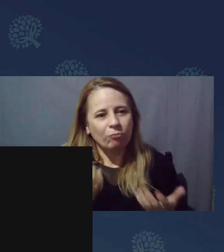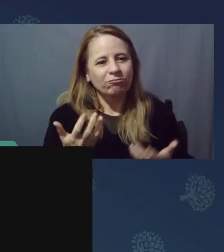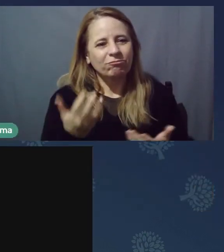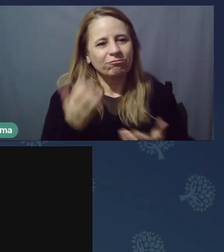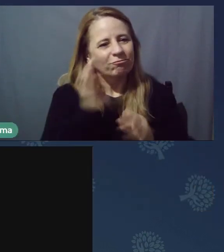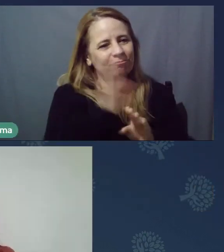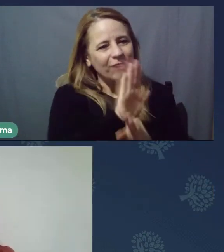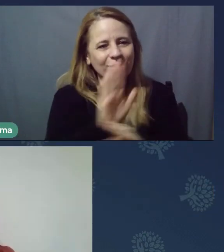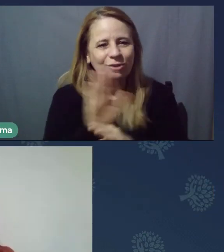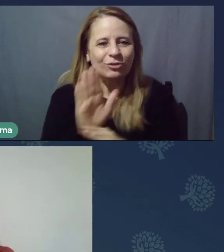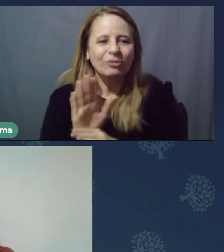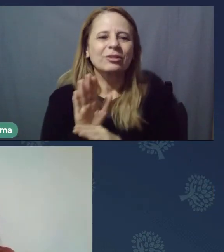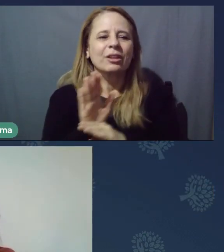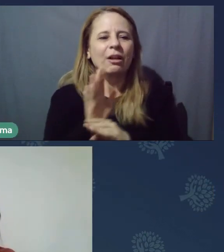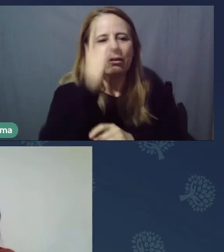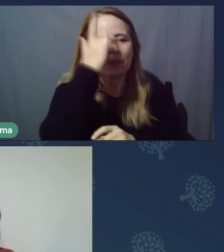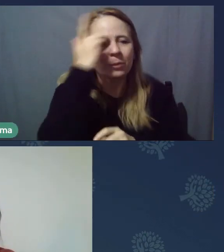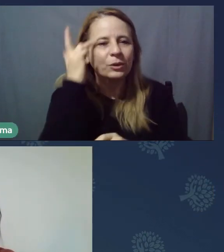aí